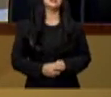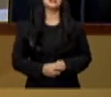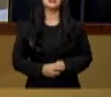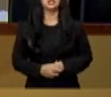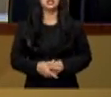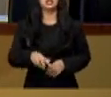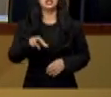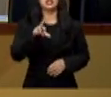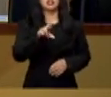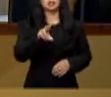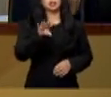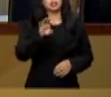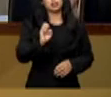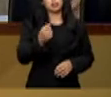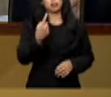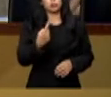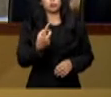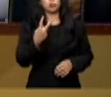RE